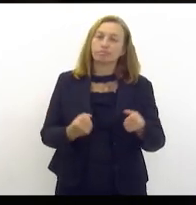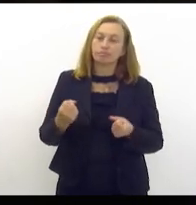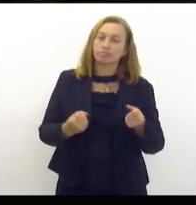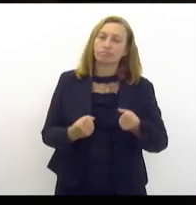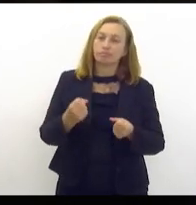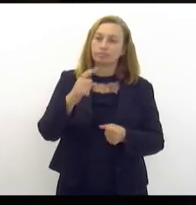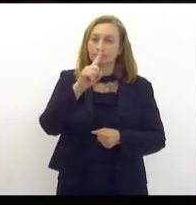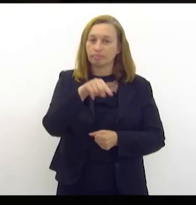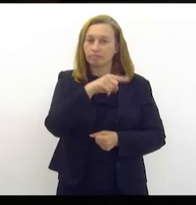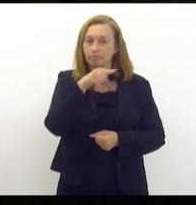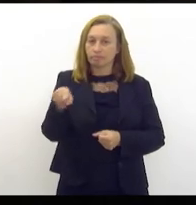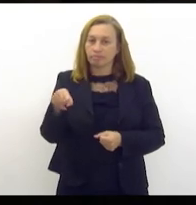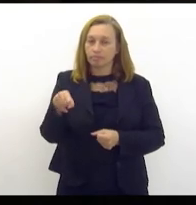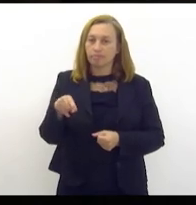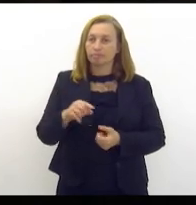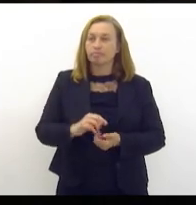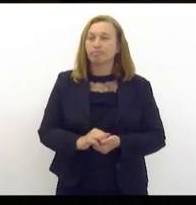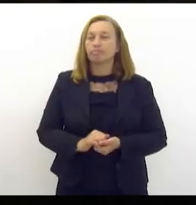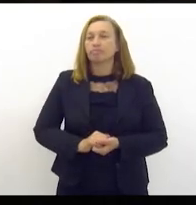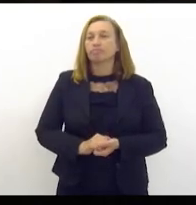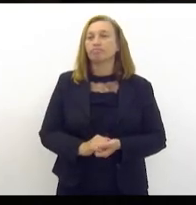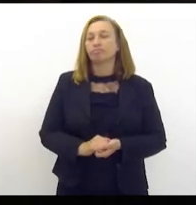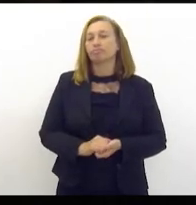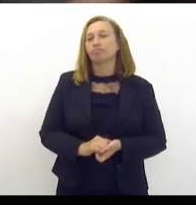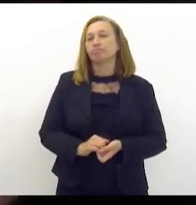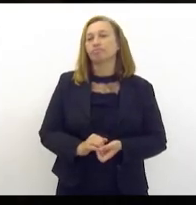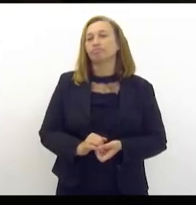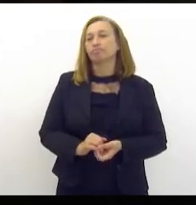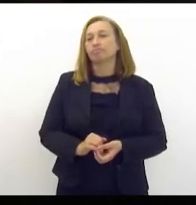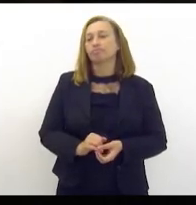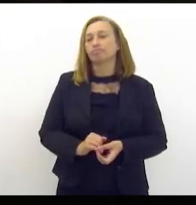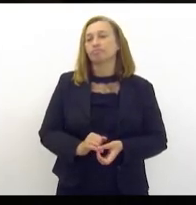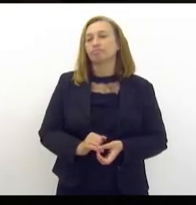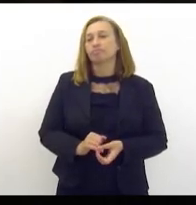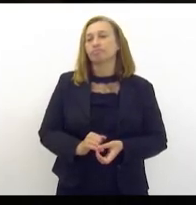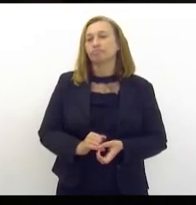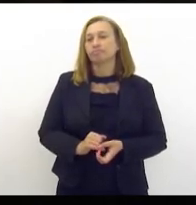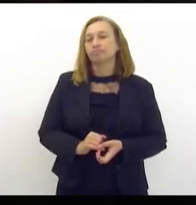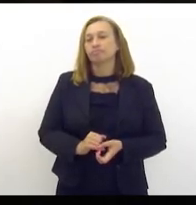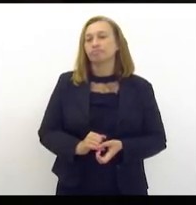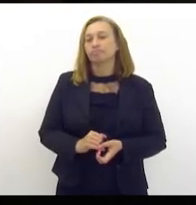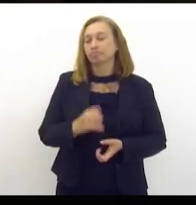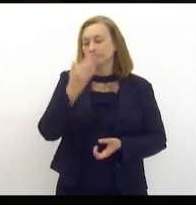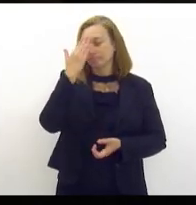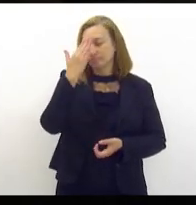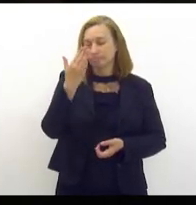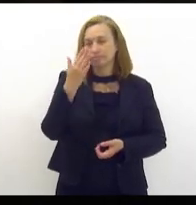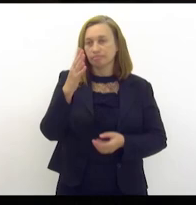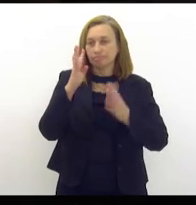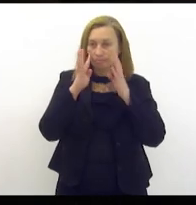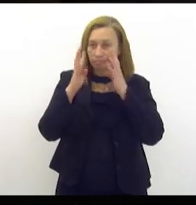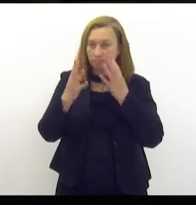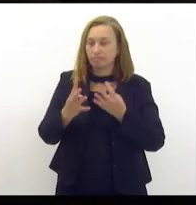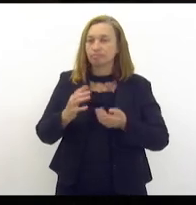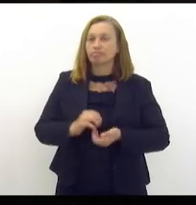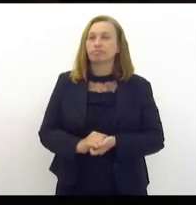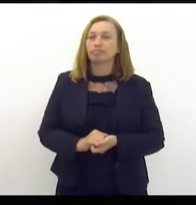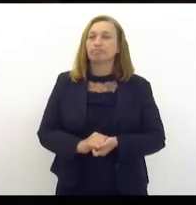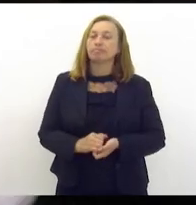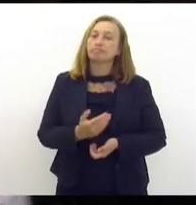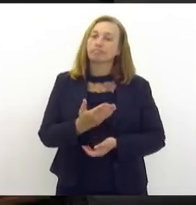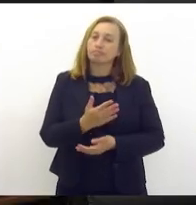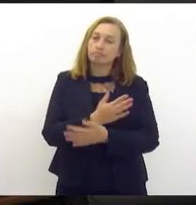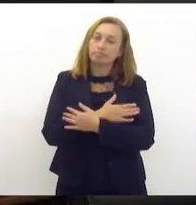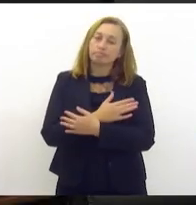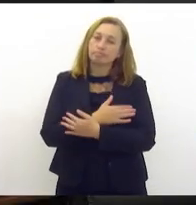e um X. Parada proibida. Parou, multou. Só isso. Muito obrigado pela atenção e um grande abraço para